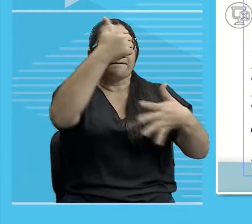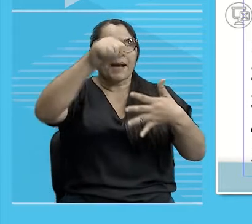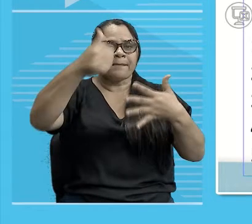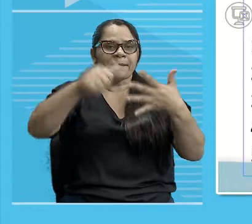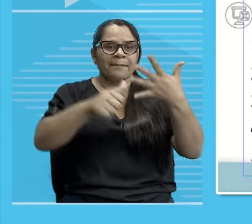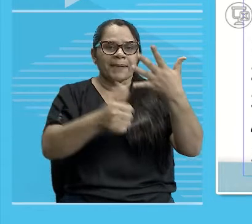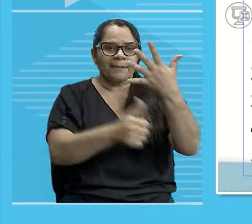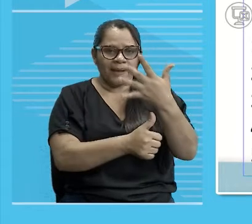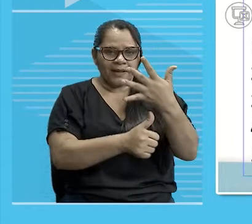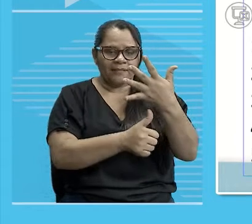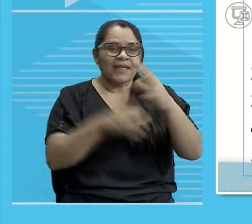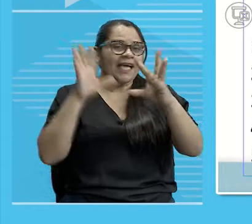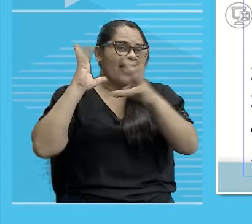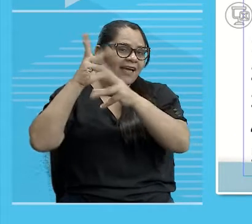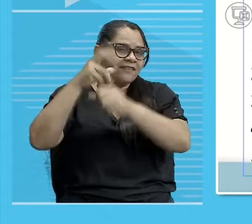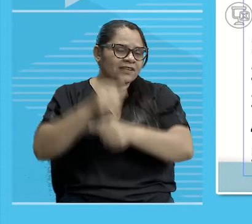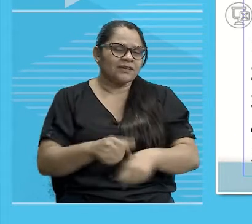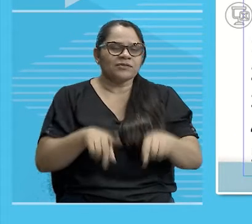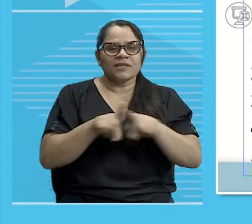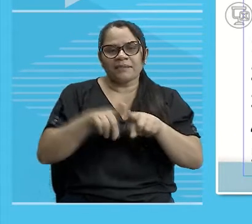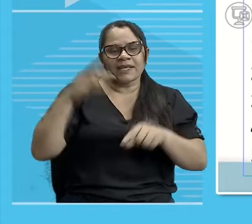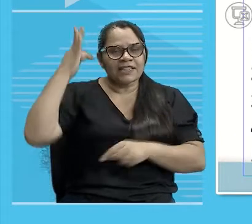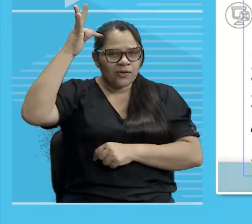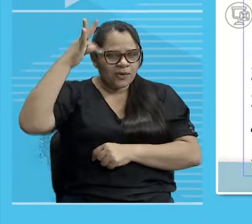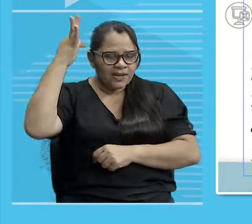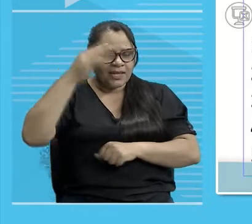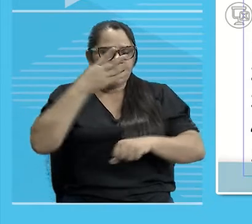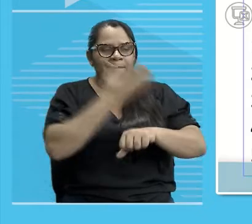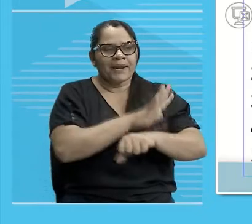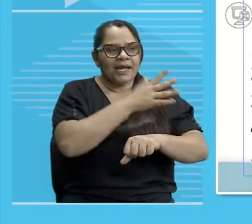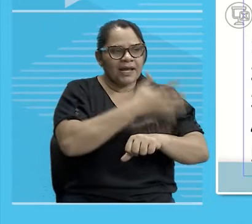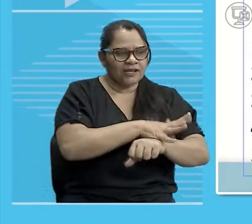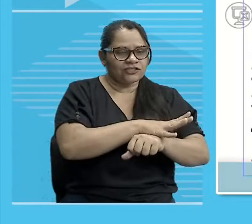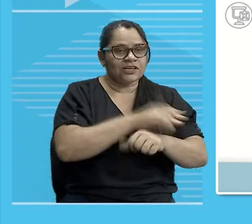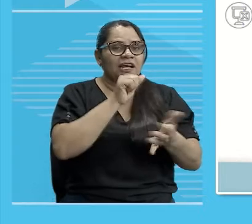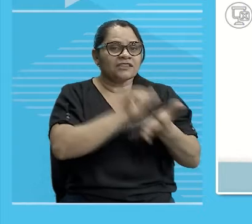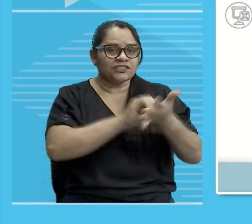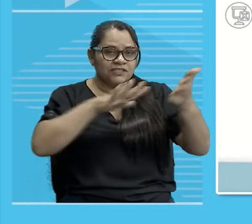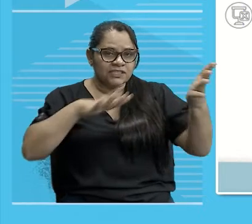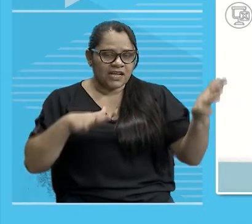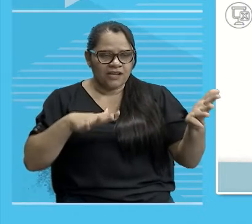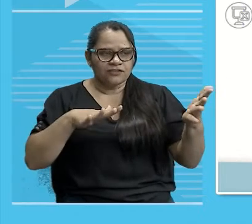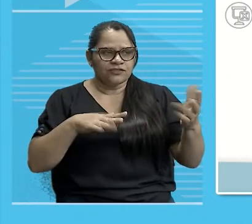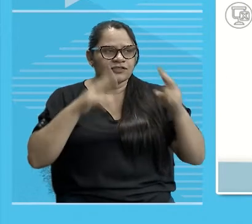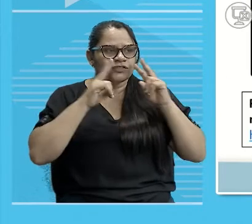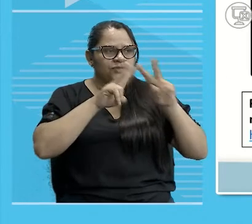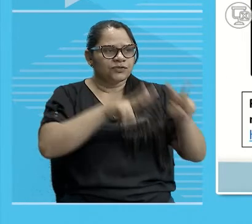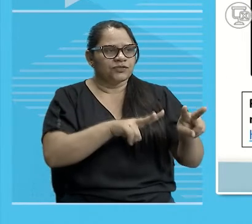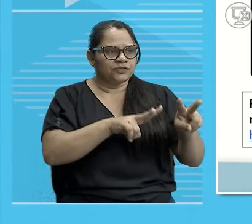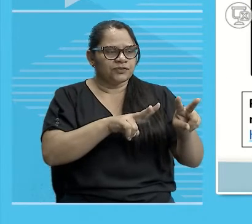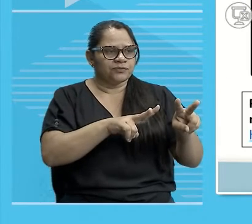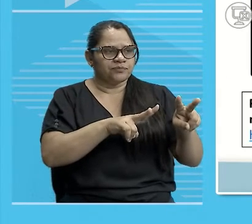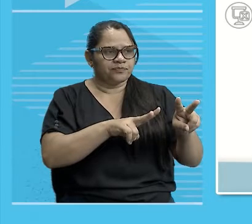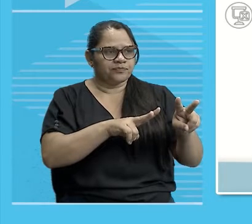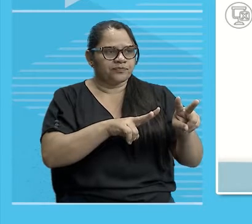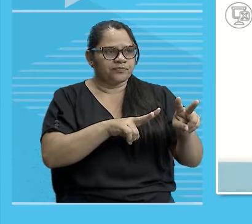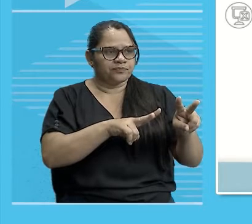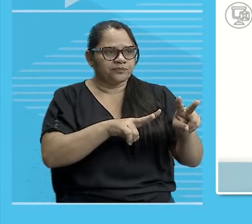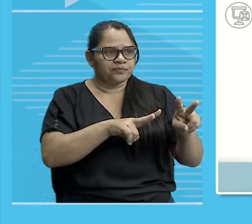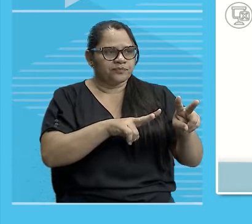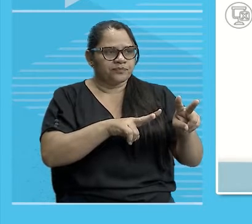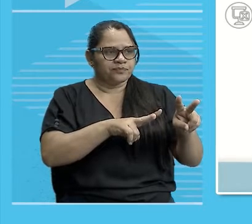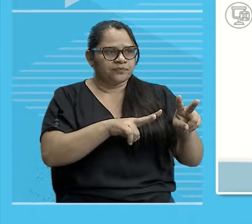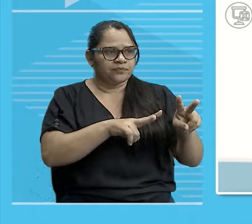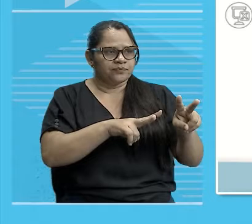e Evidências revisão teoria prática nossas atividades bom querido aluno querida aluna eu quero que